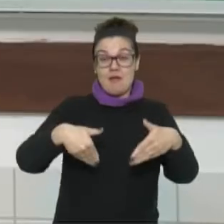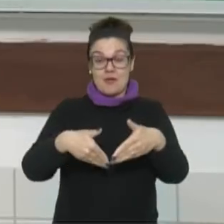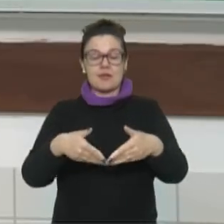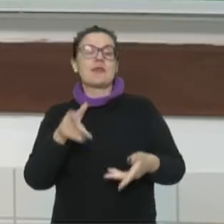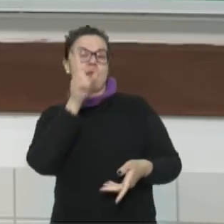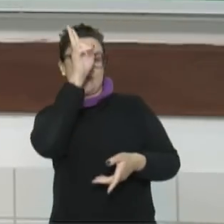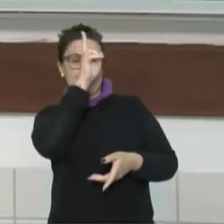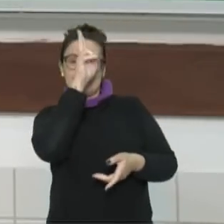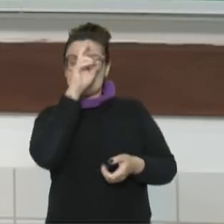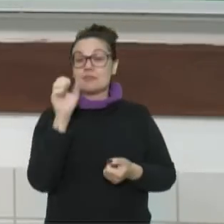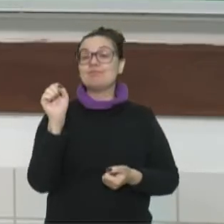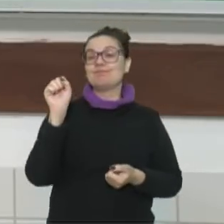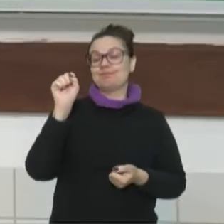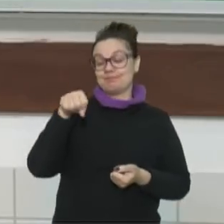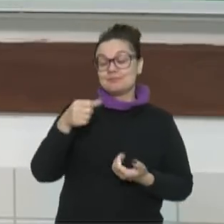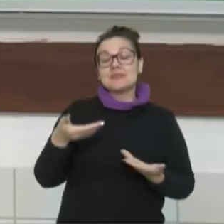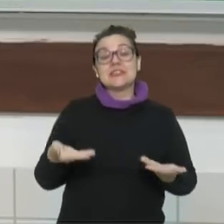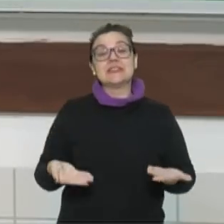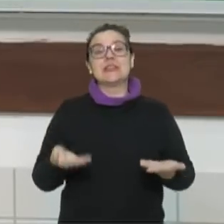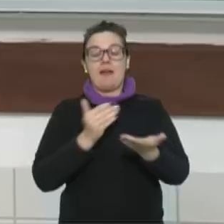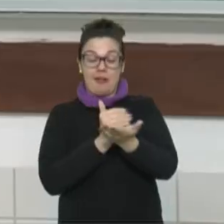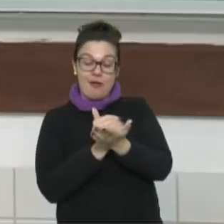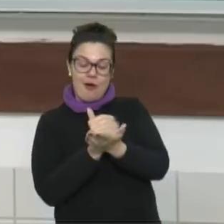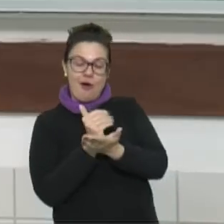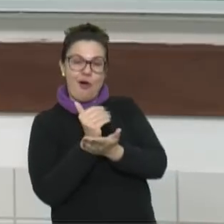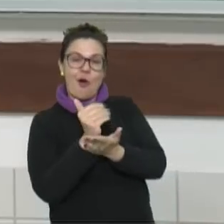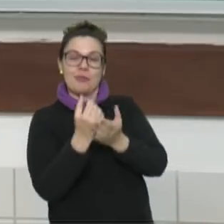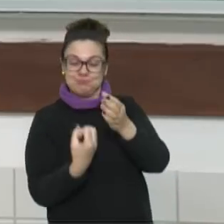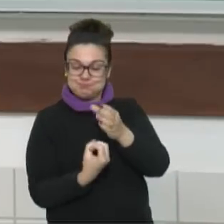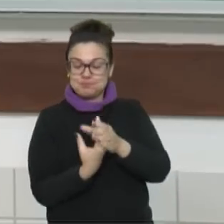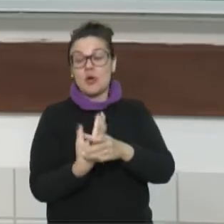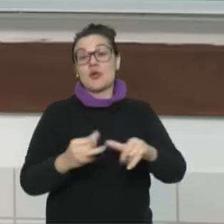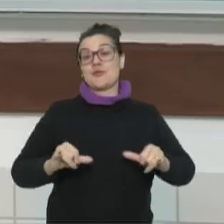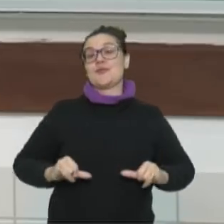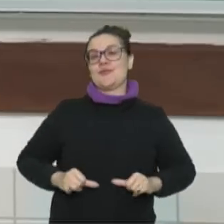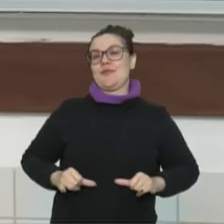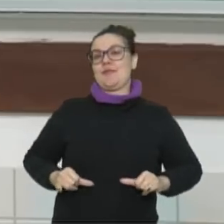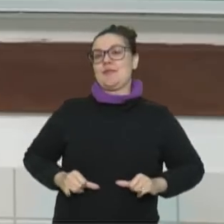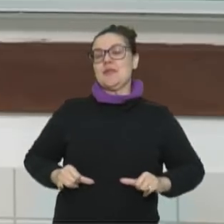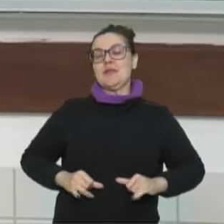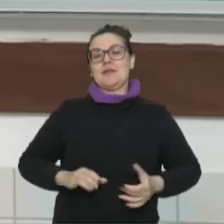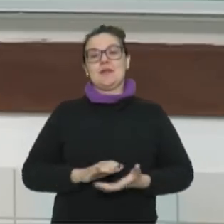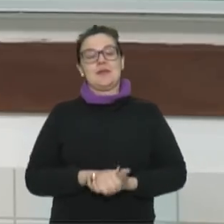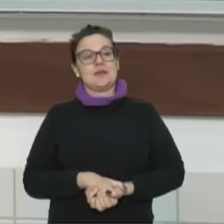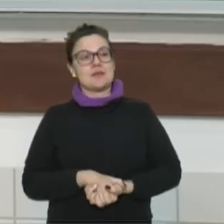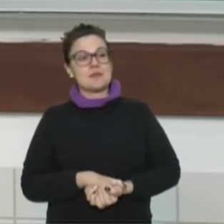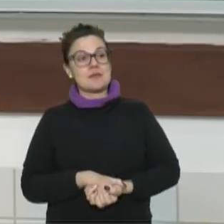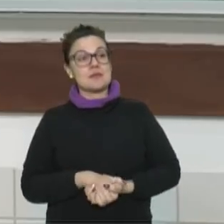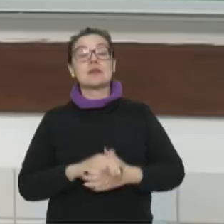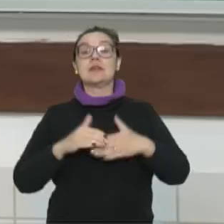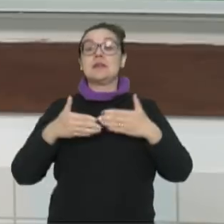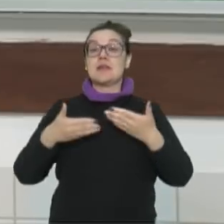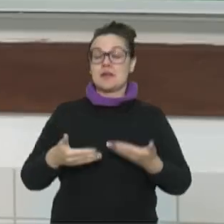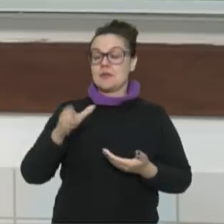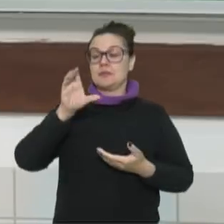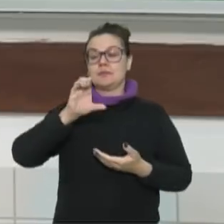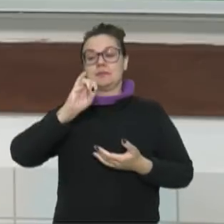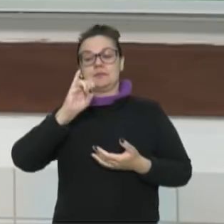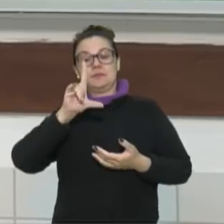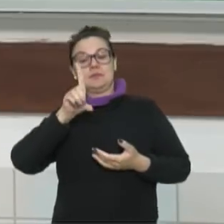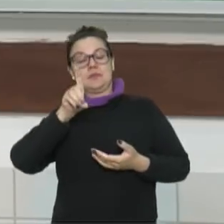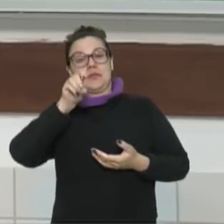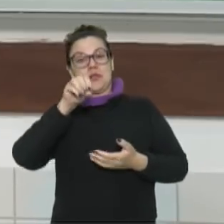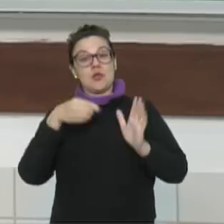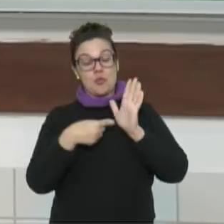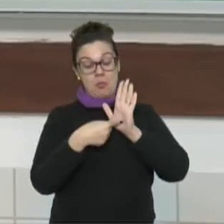história, sim, né, ela nasce a partir de um grande sofrimento, né? Então, o Cildo traz essa reflexão